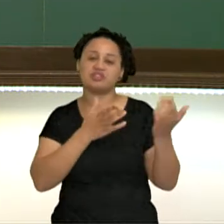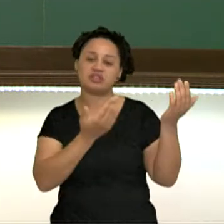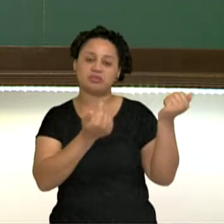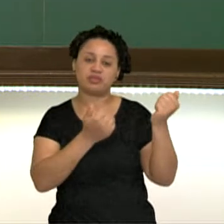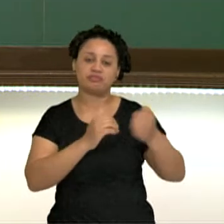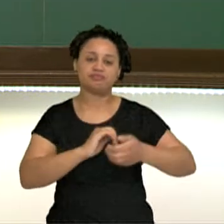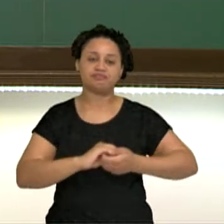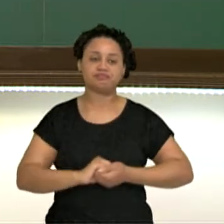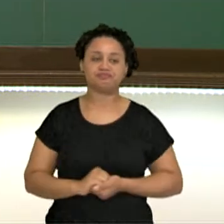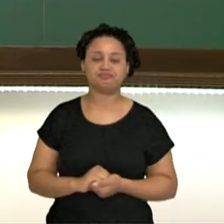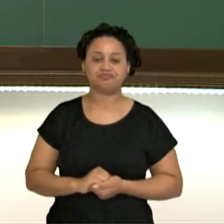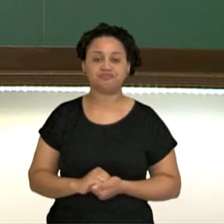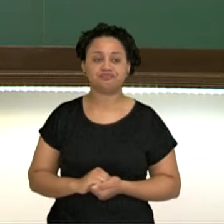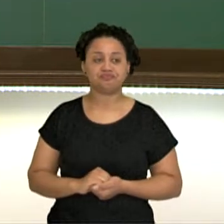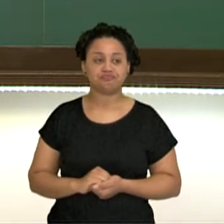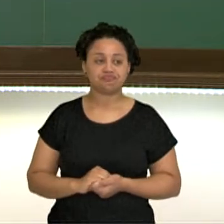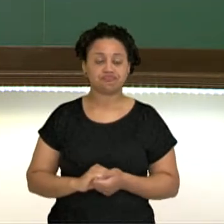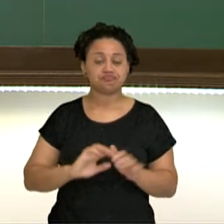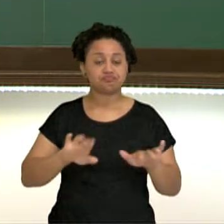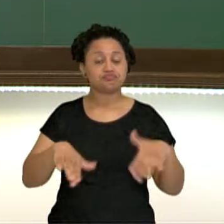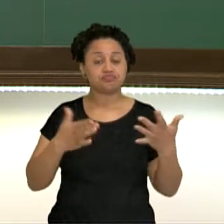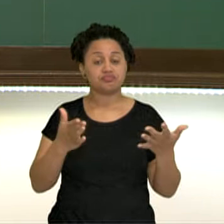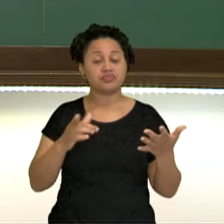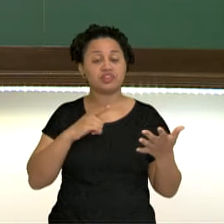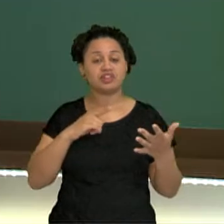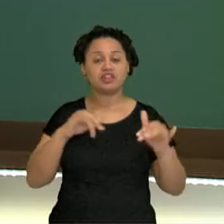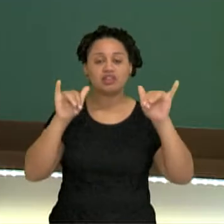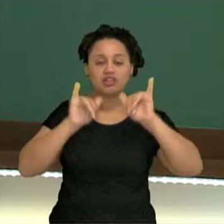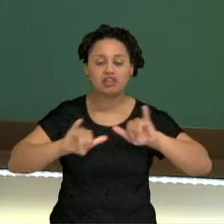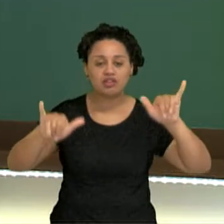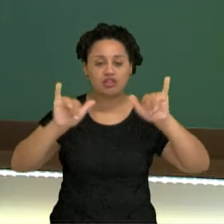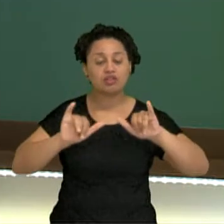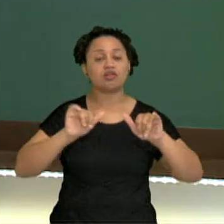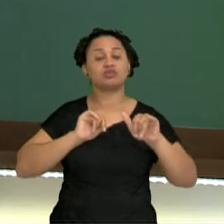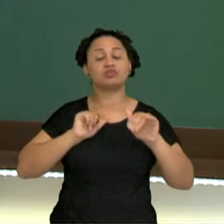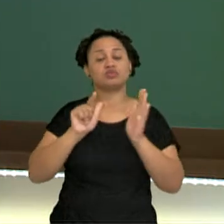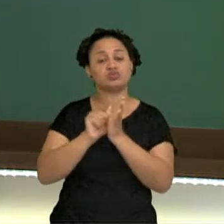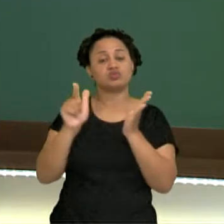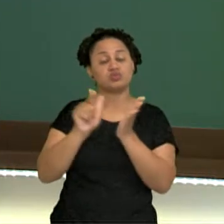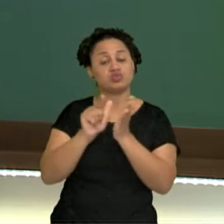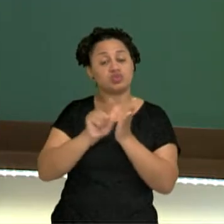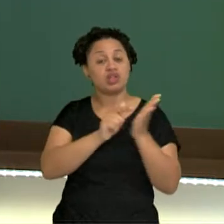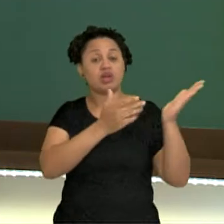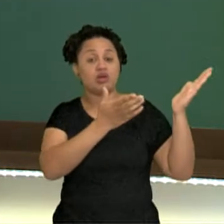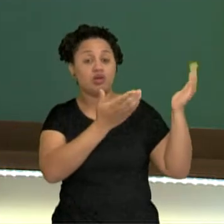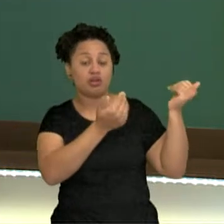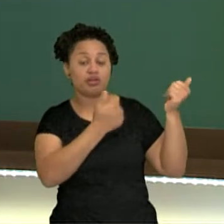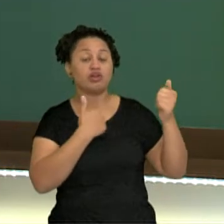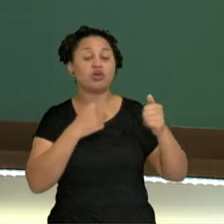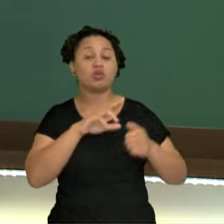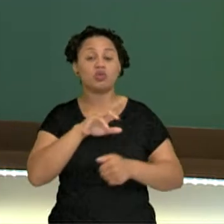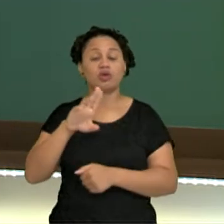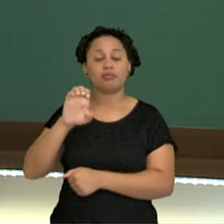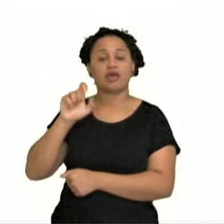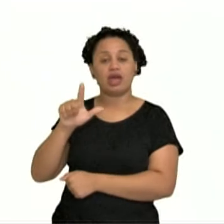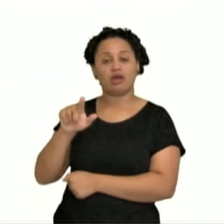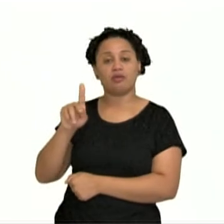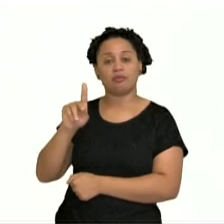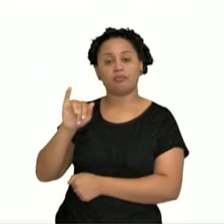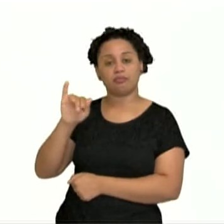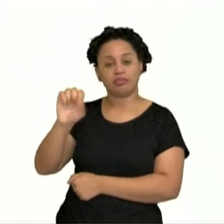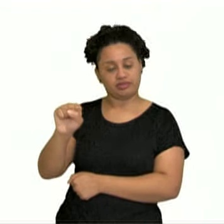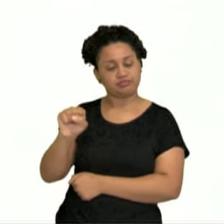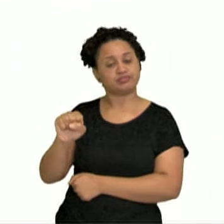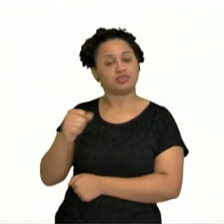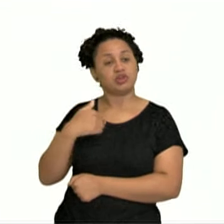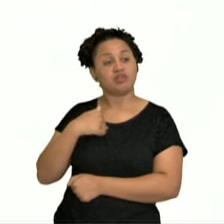eles? Então, nós temos aqui uma notícia do jornal espanhol El País, que vai trazer o quê? O uso